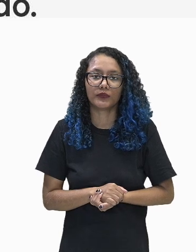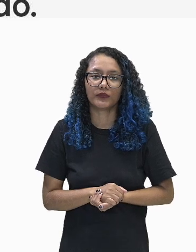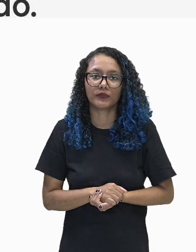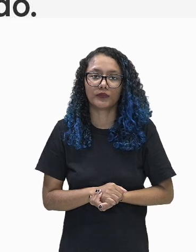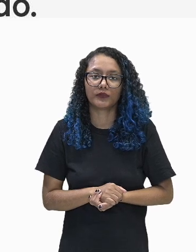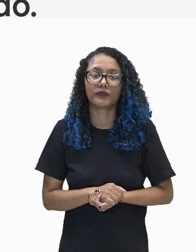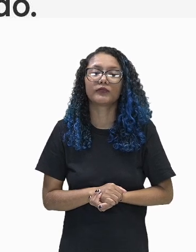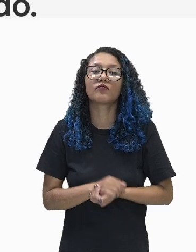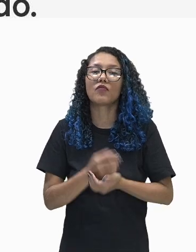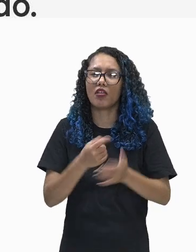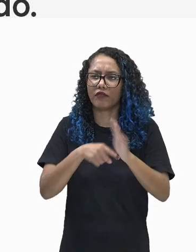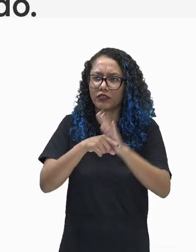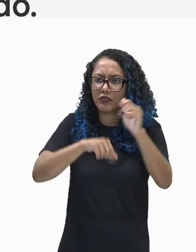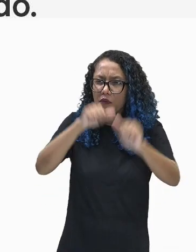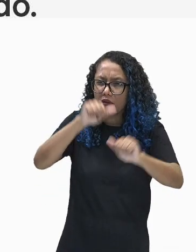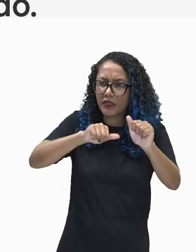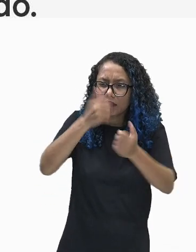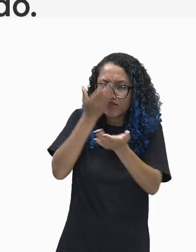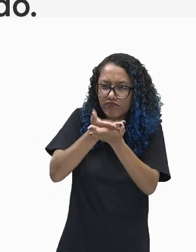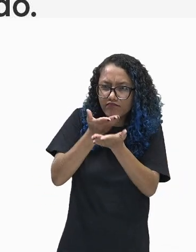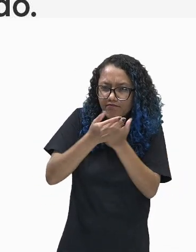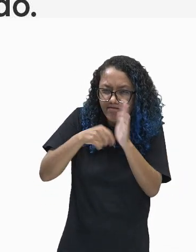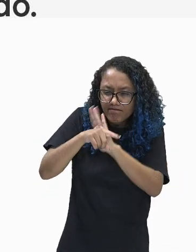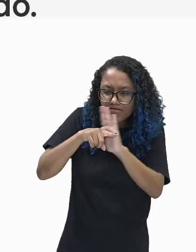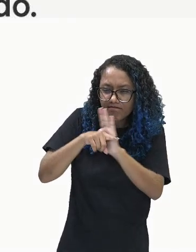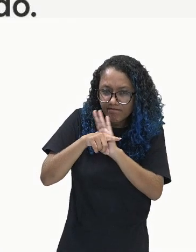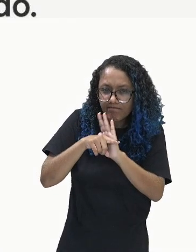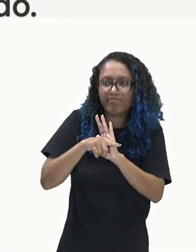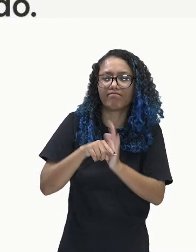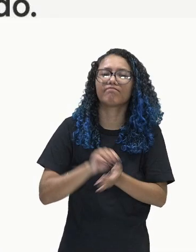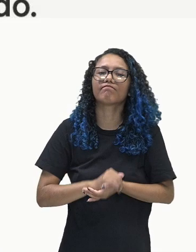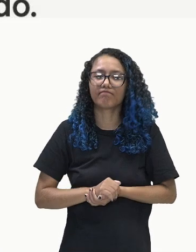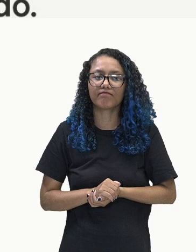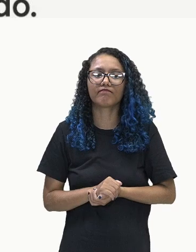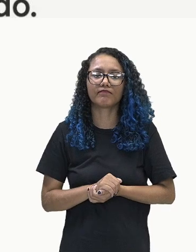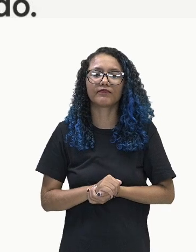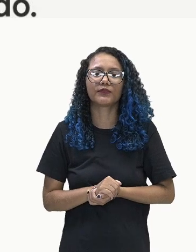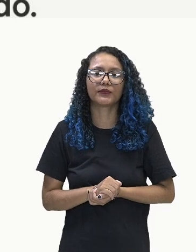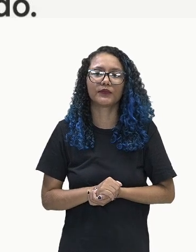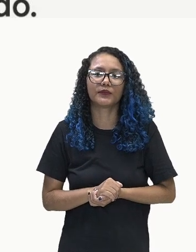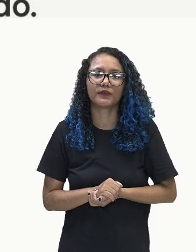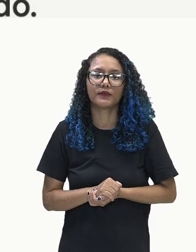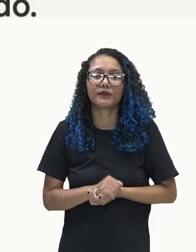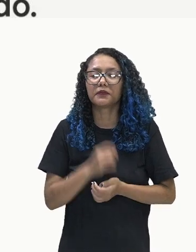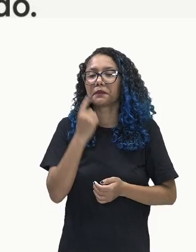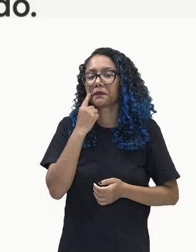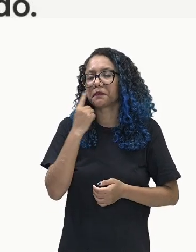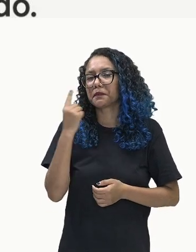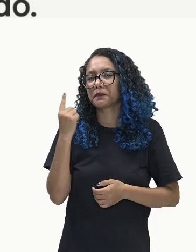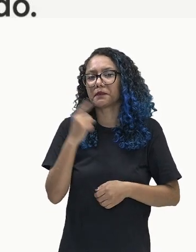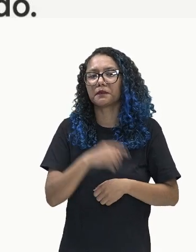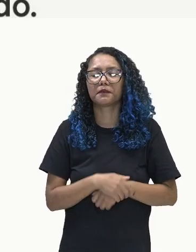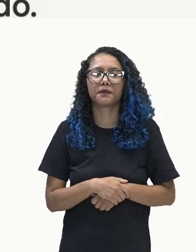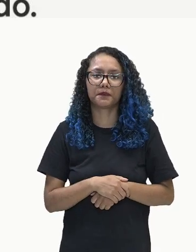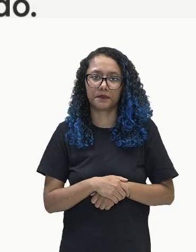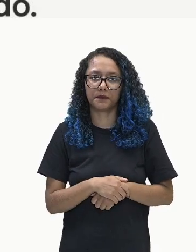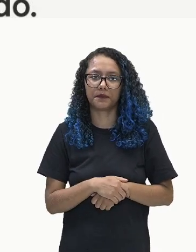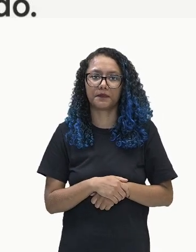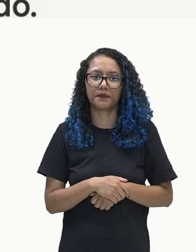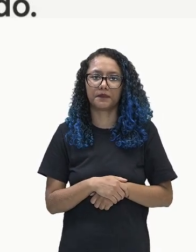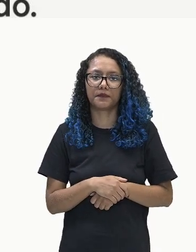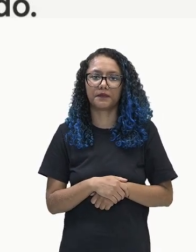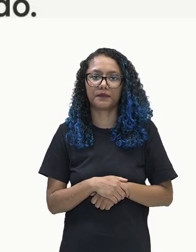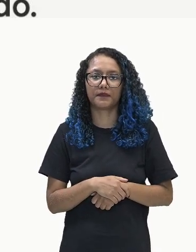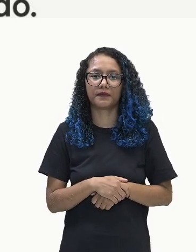pesquisa. Olha só, galera, como é interessante. Olha só o que esse texto fala pra gente. Vamos lá, gente. O